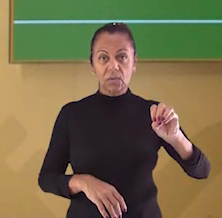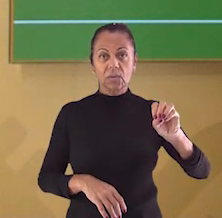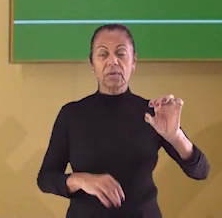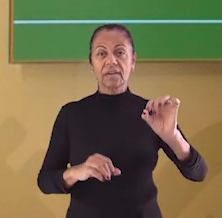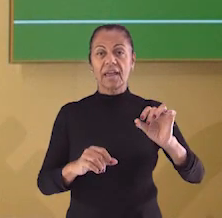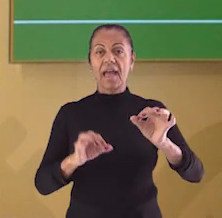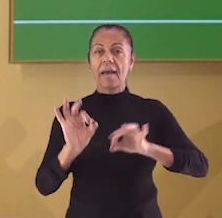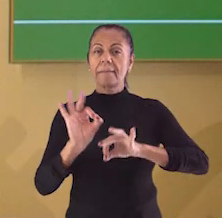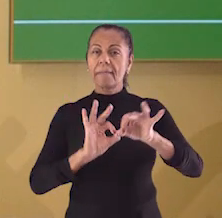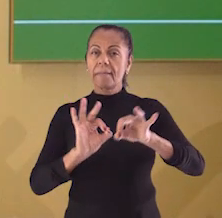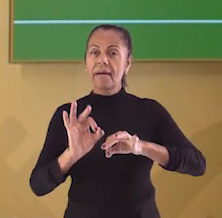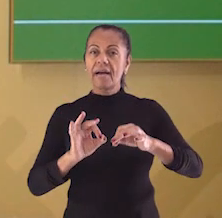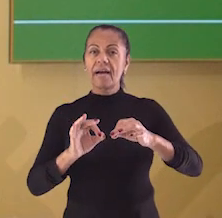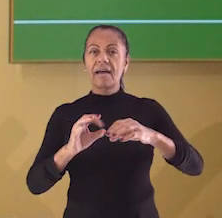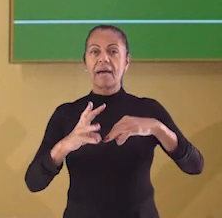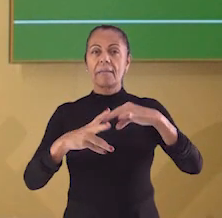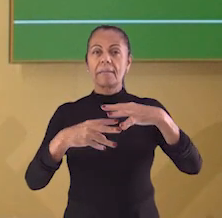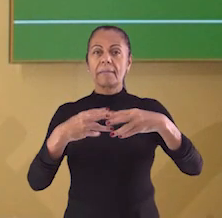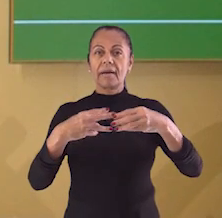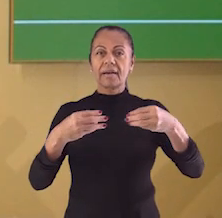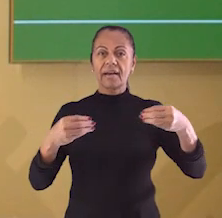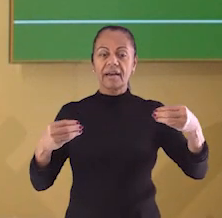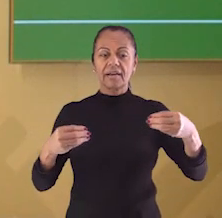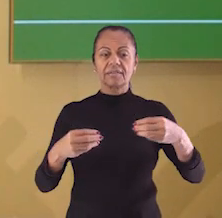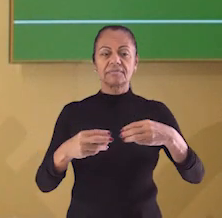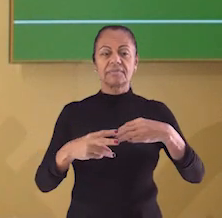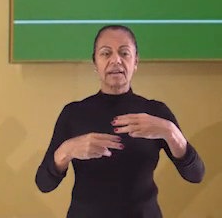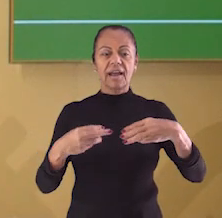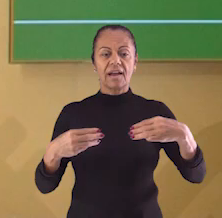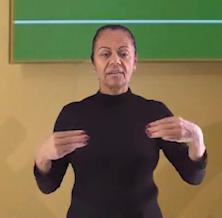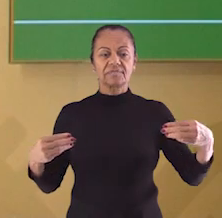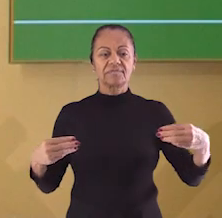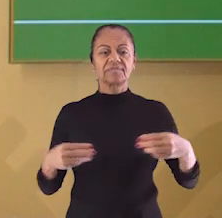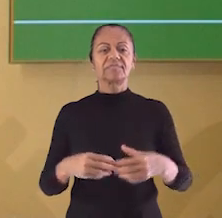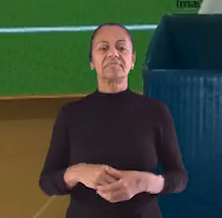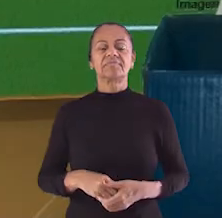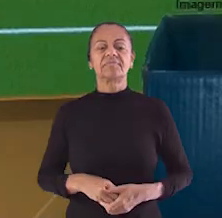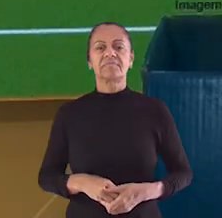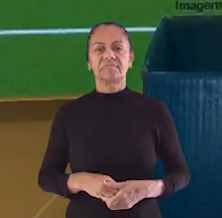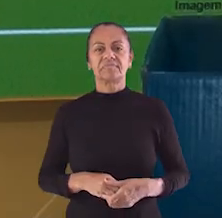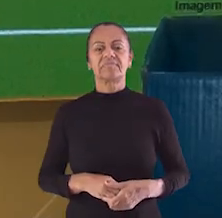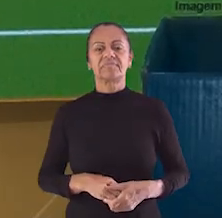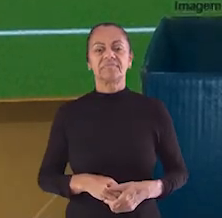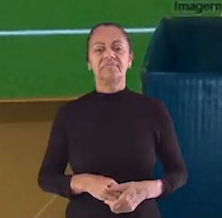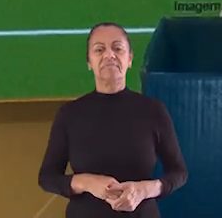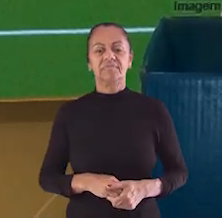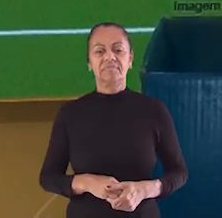ver se a gente acha o macarrão aqui. Olha ele aqui. Macarrão. Ó.